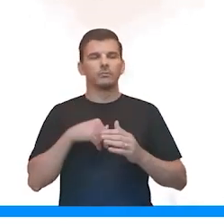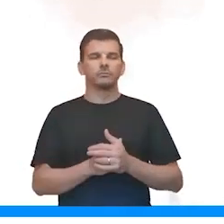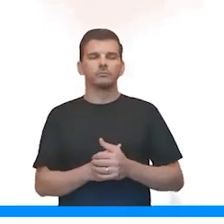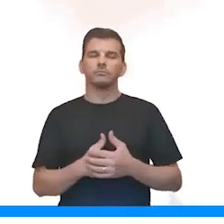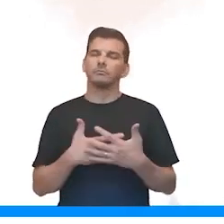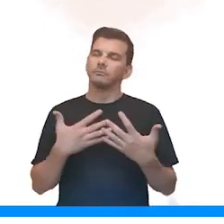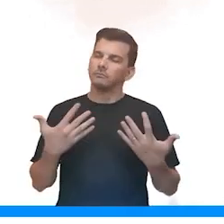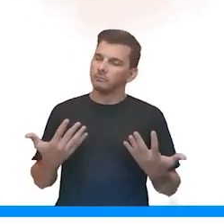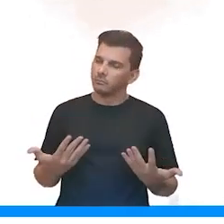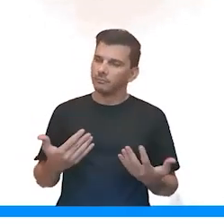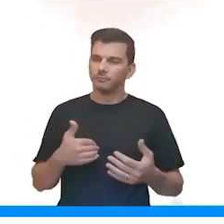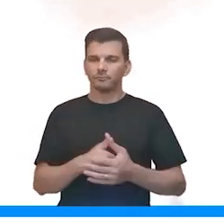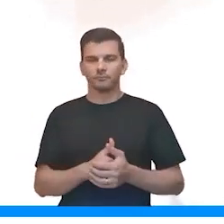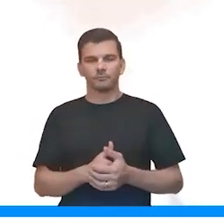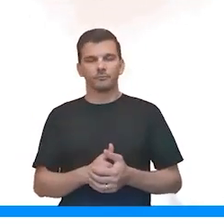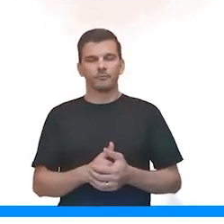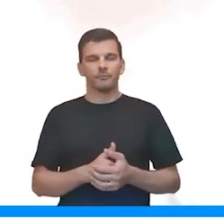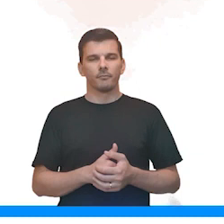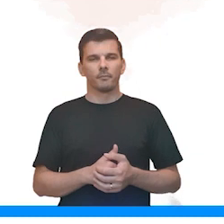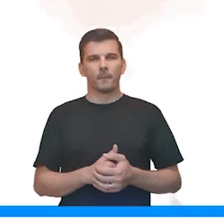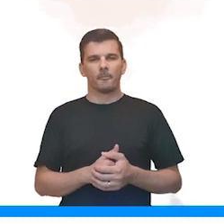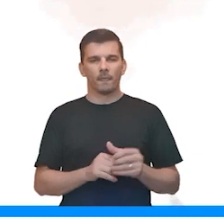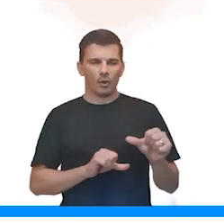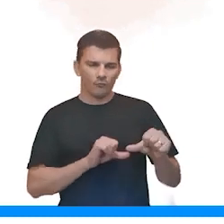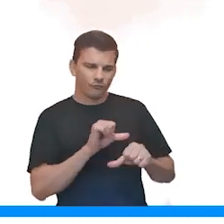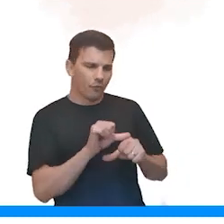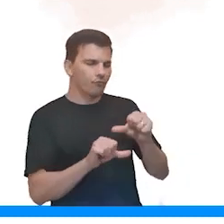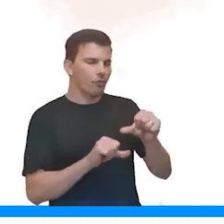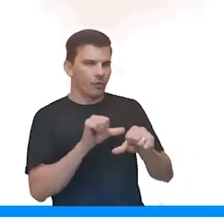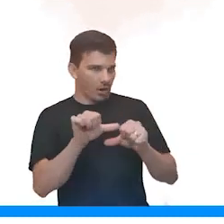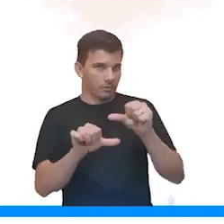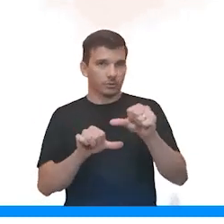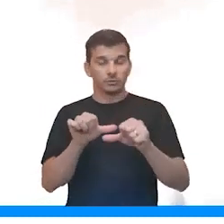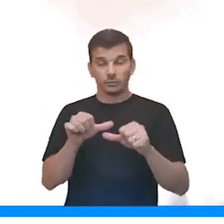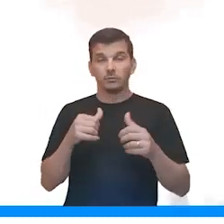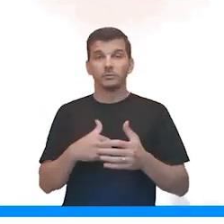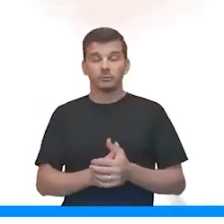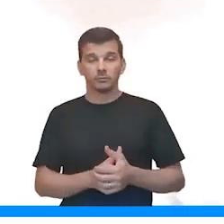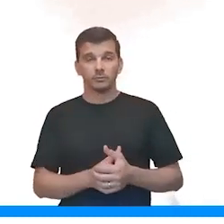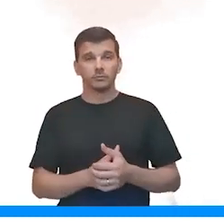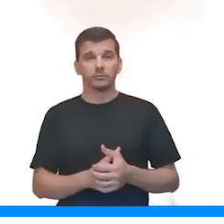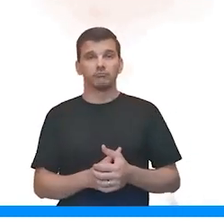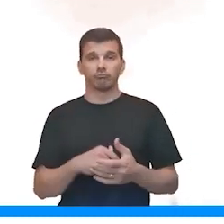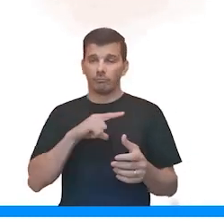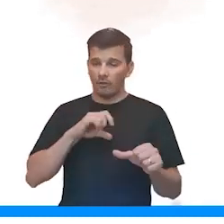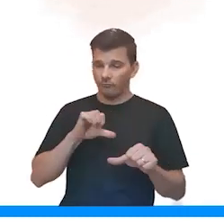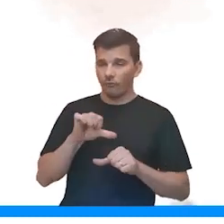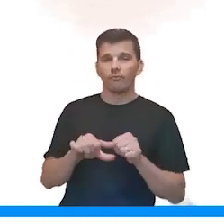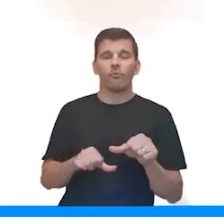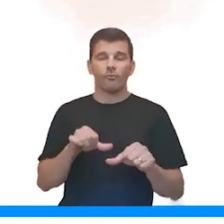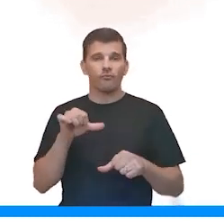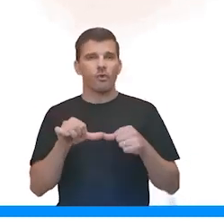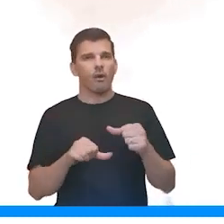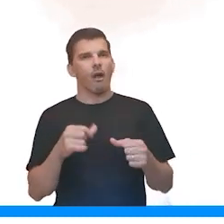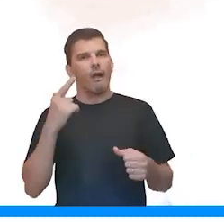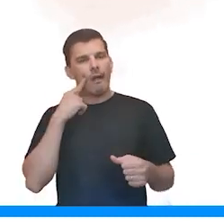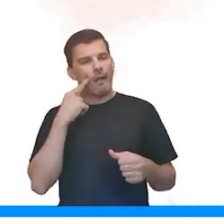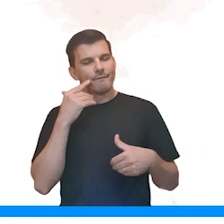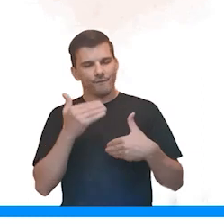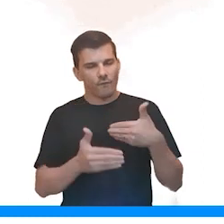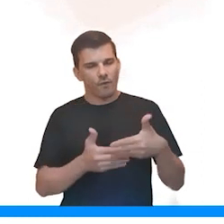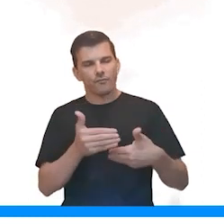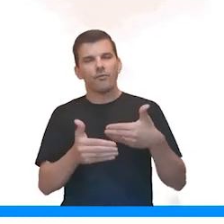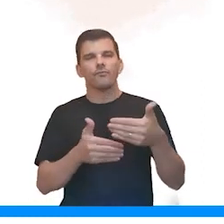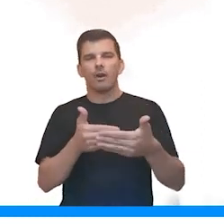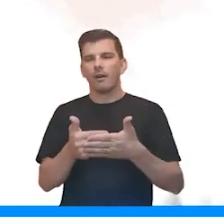e ele tem um volume V1. Daí, ele passa por um processo, tá bom? Ele passa por